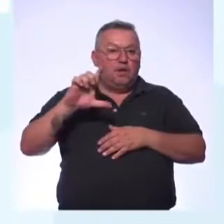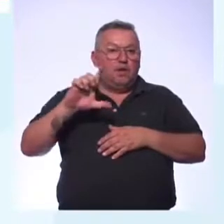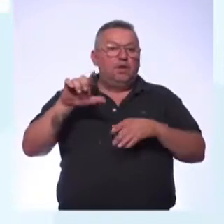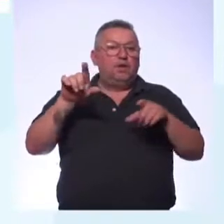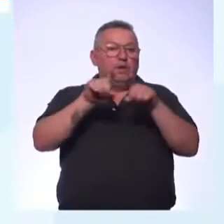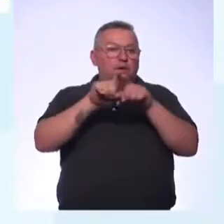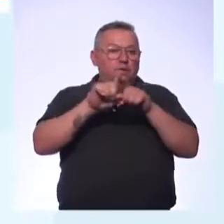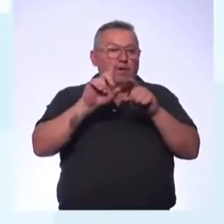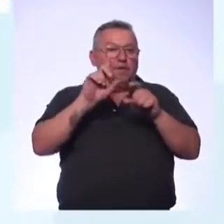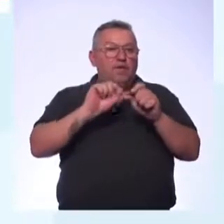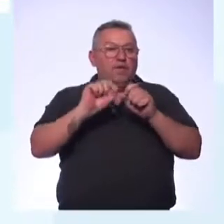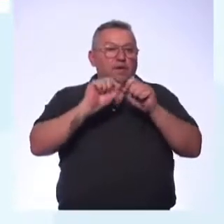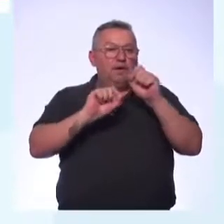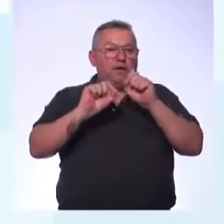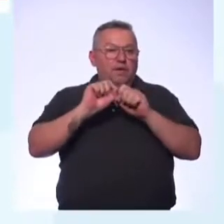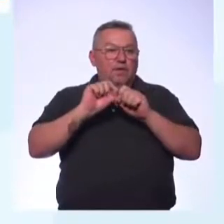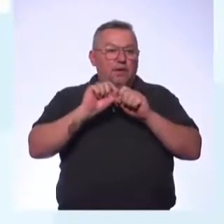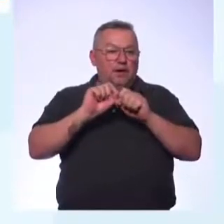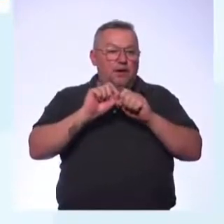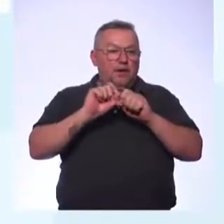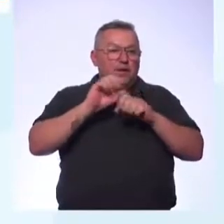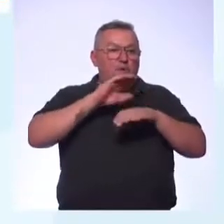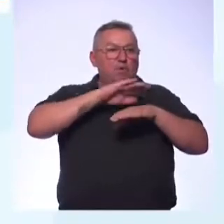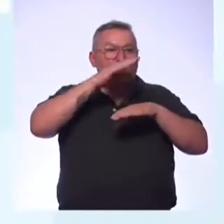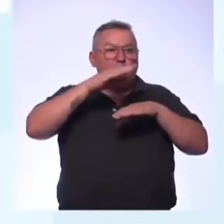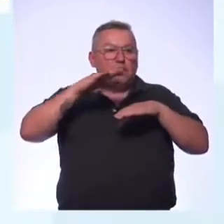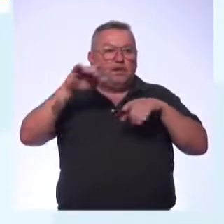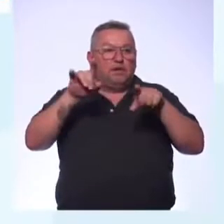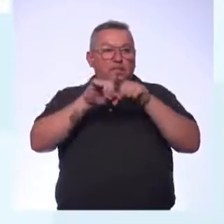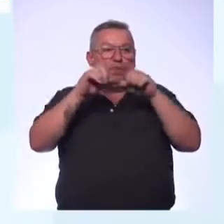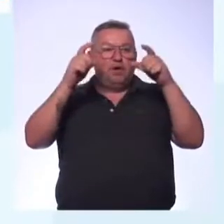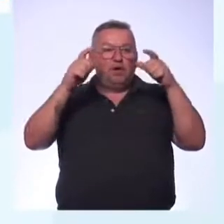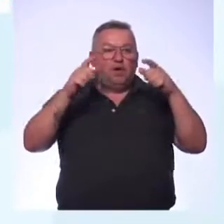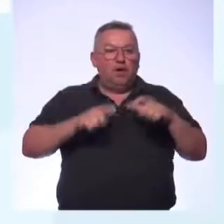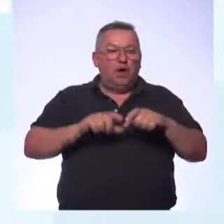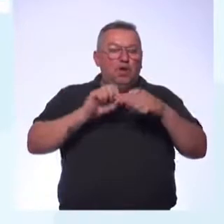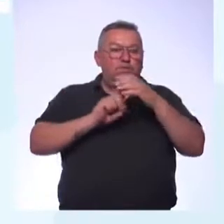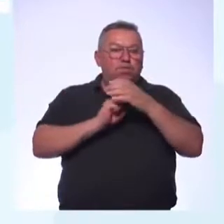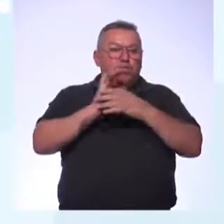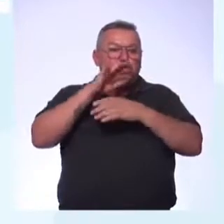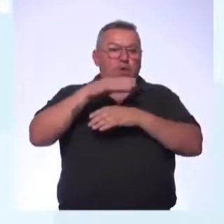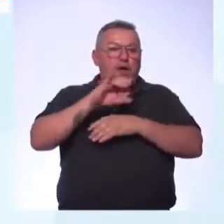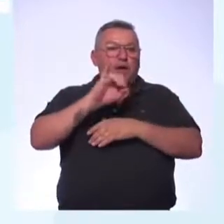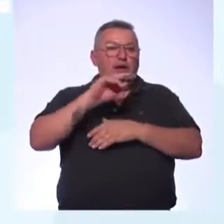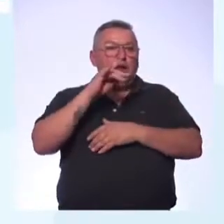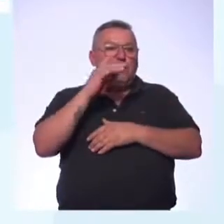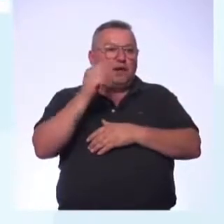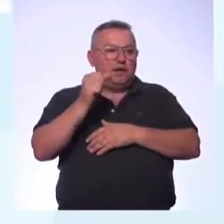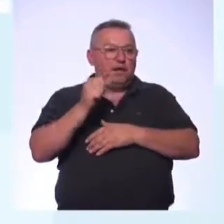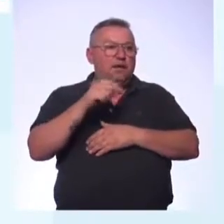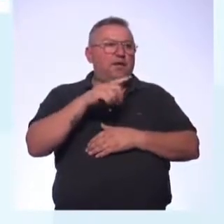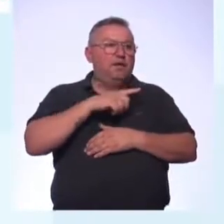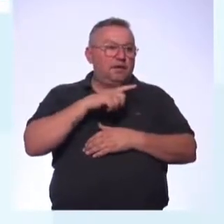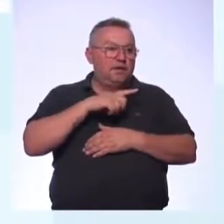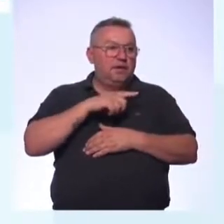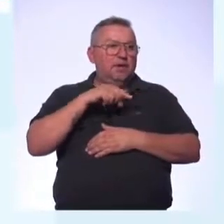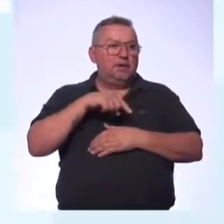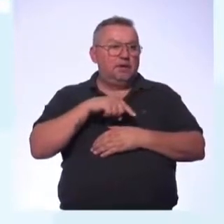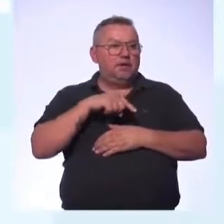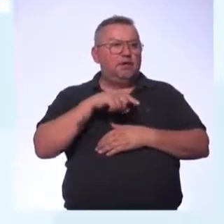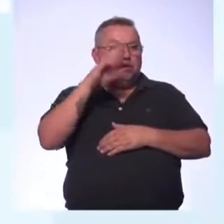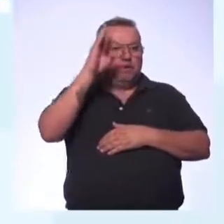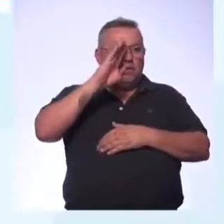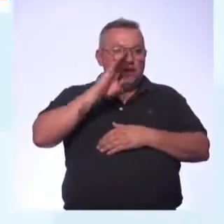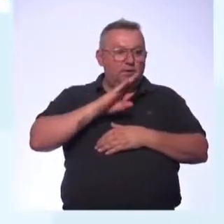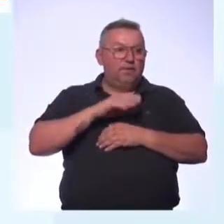vai gerar, além de montanhas, áreas vulcânicas e também ilhas vulcânicas. Nós temos ilhas vulcânicas aqui